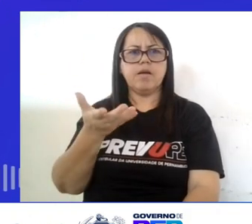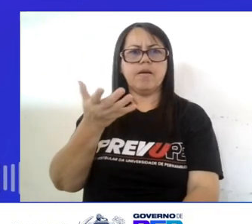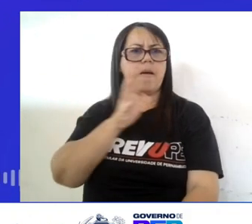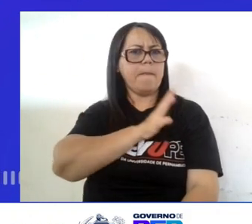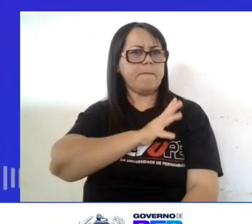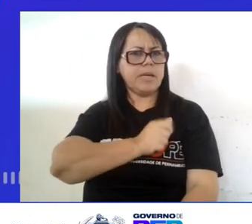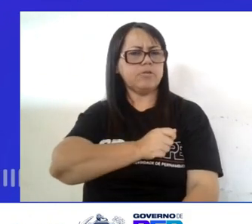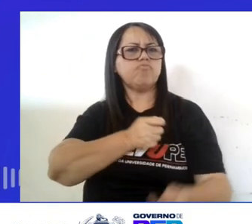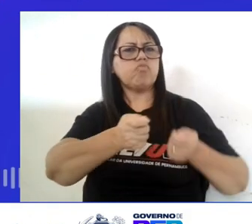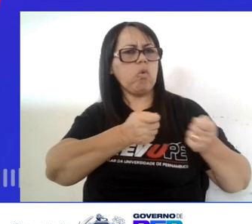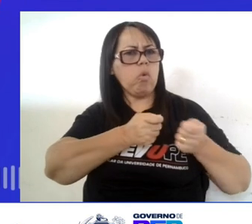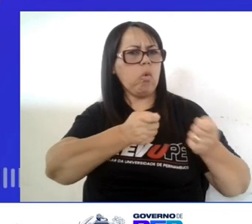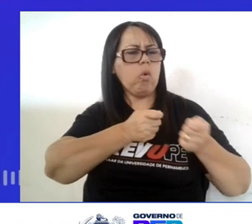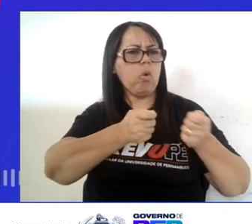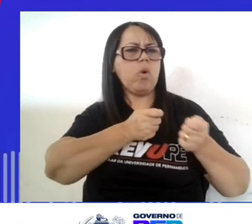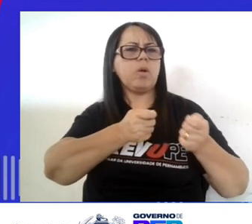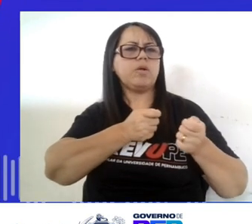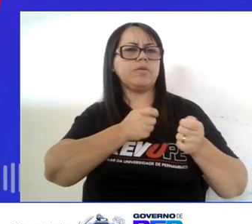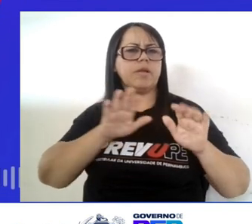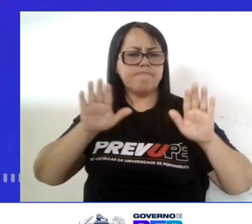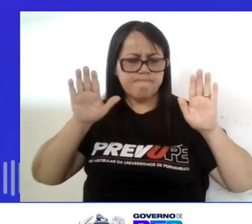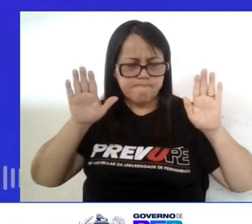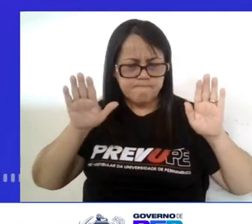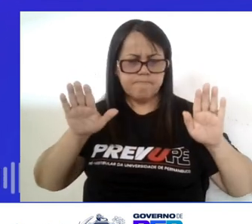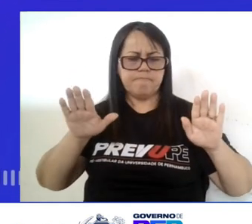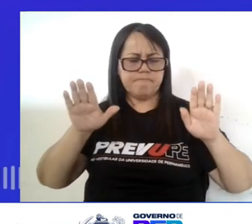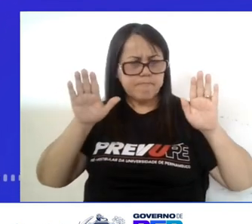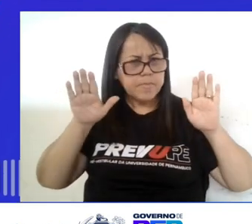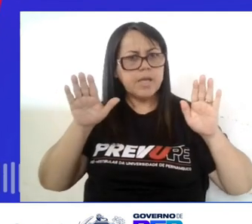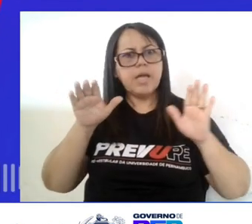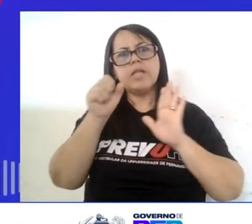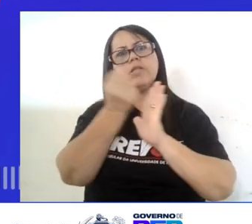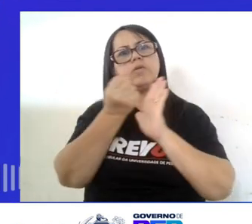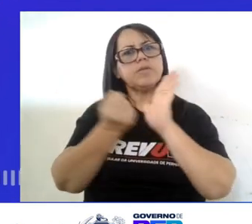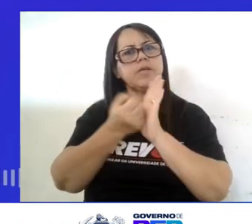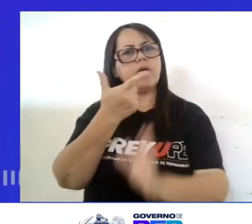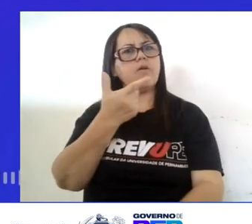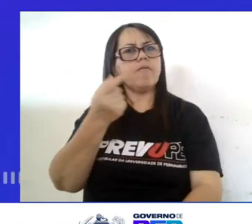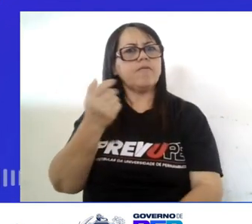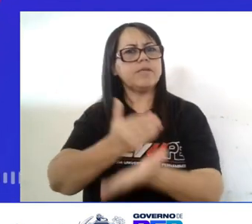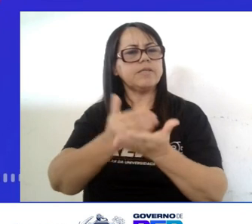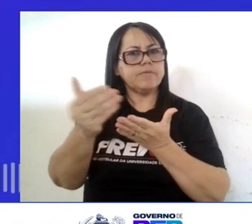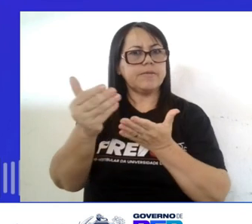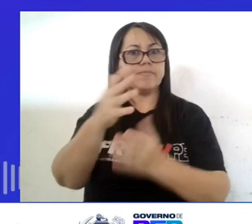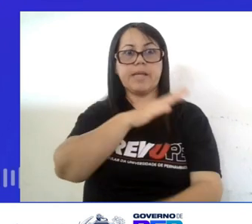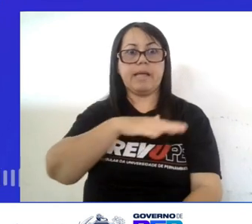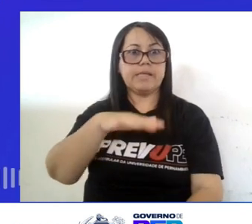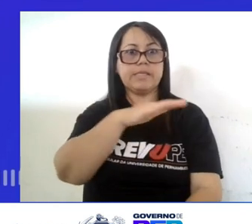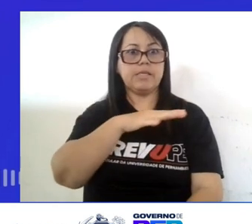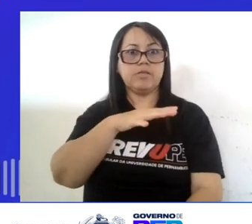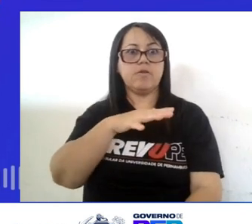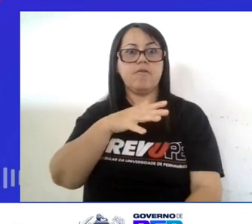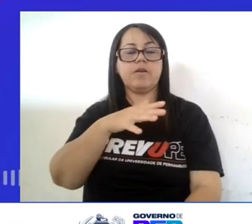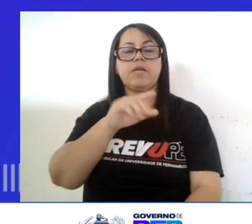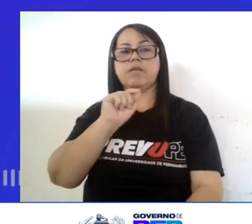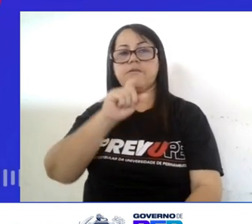muçulmano até o início do século XX a região foi governada pelos mamelucos do